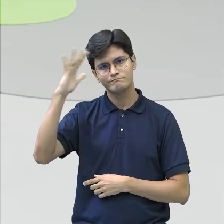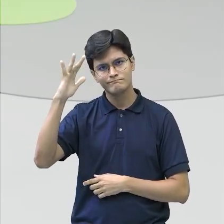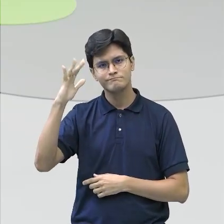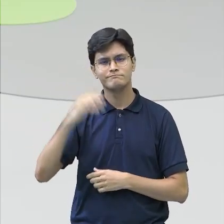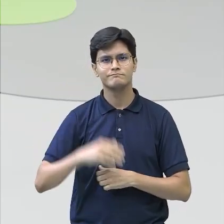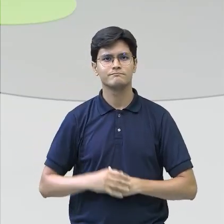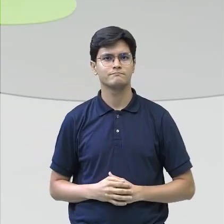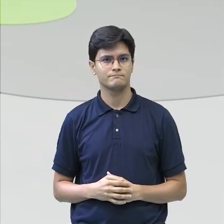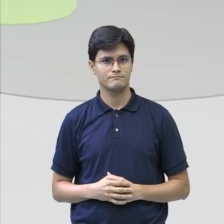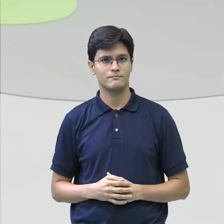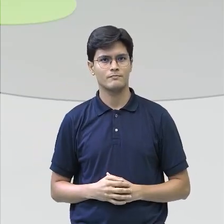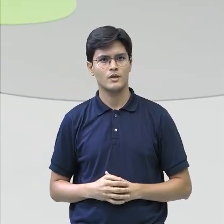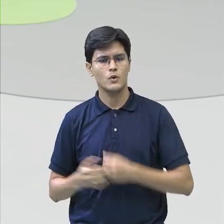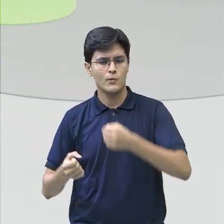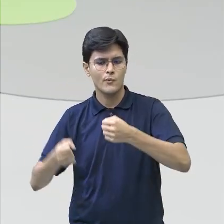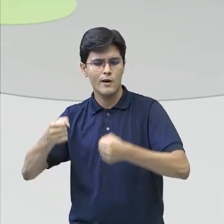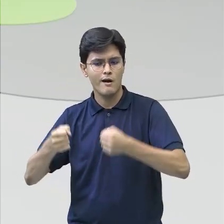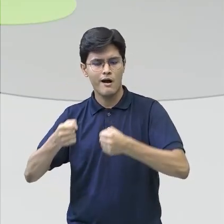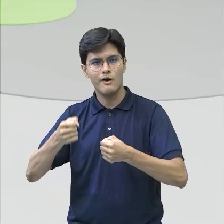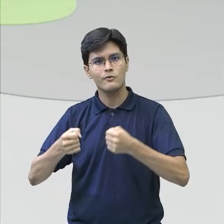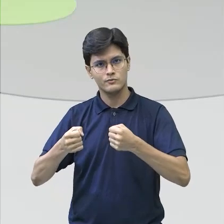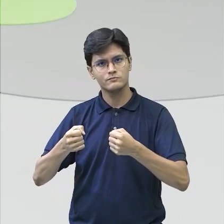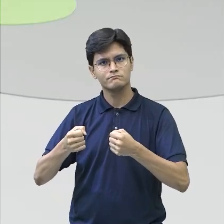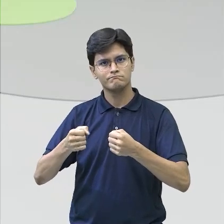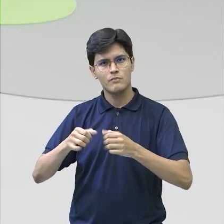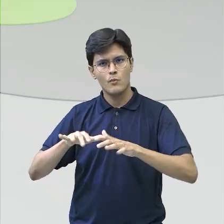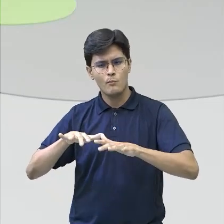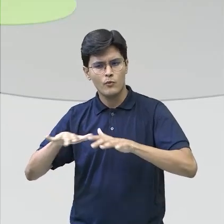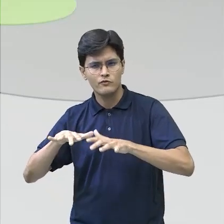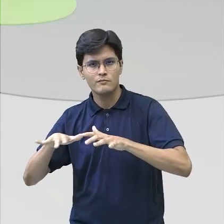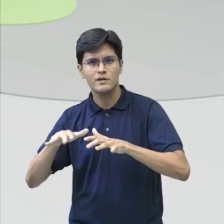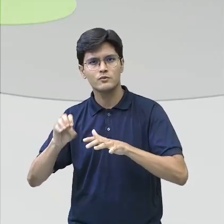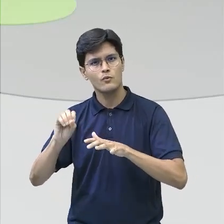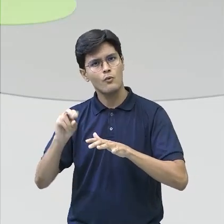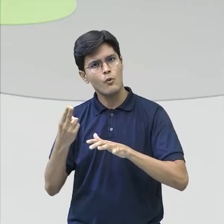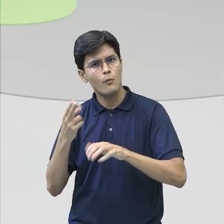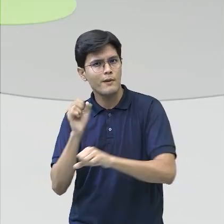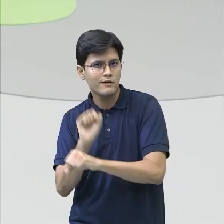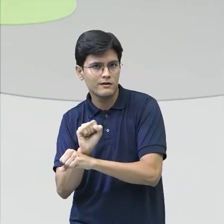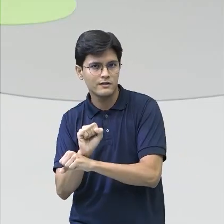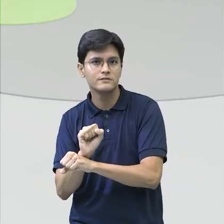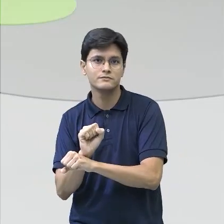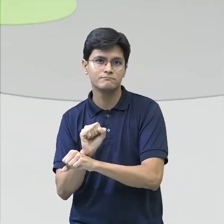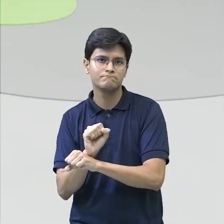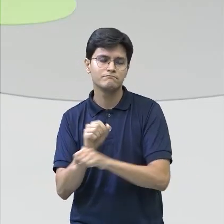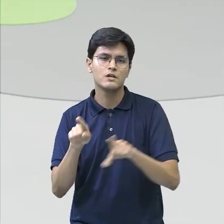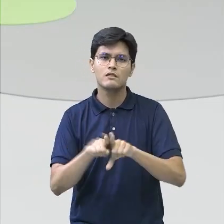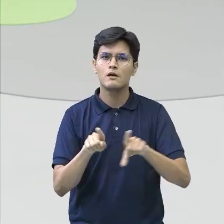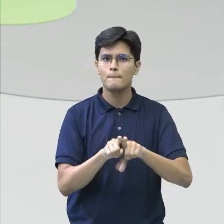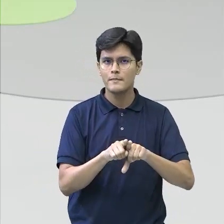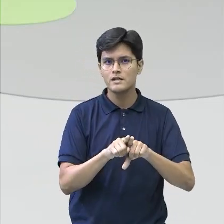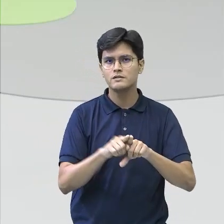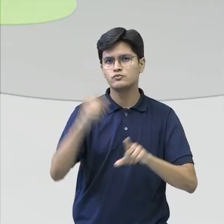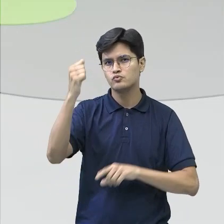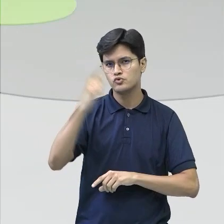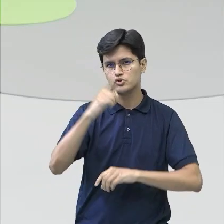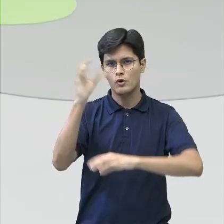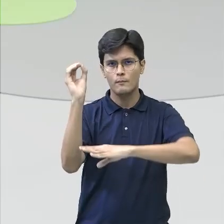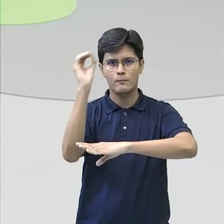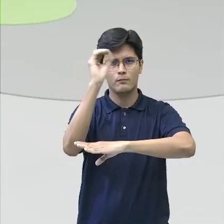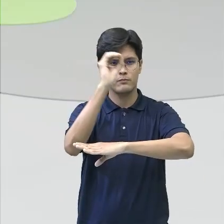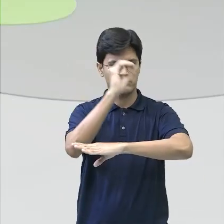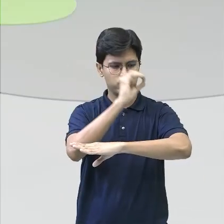está em movimento ou será que ele está parado? E no caso aí do pôr do sol, né, você diria que o sol está